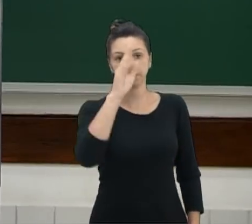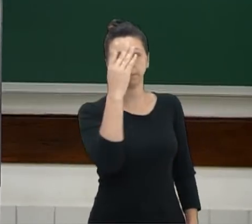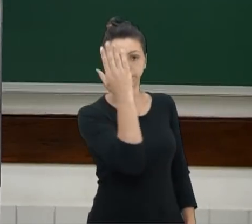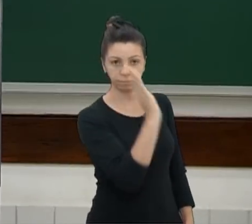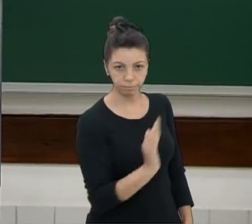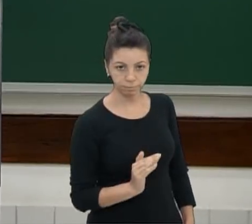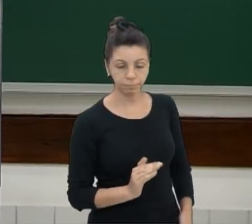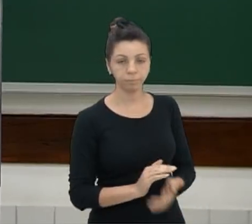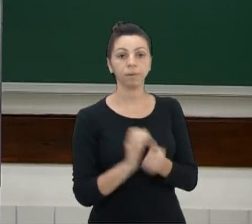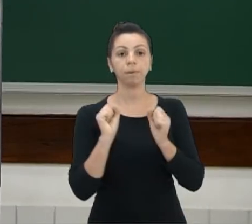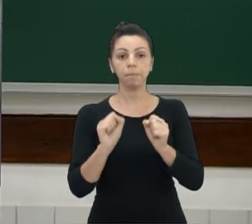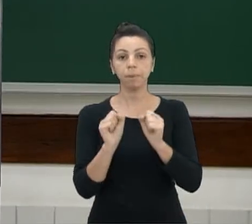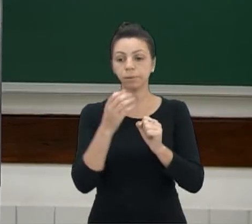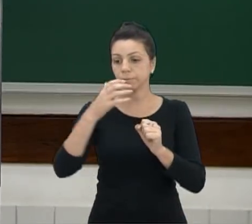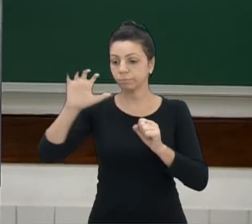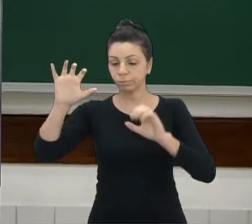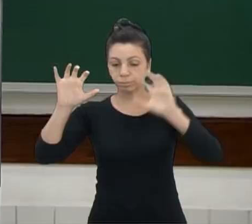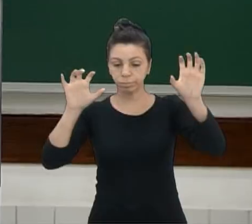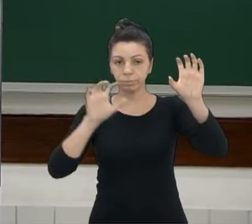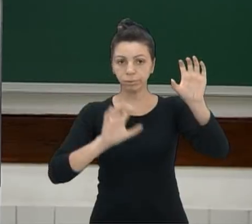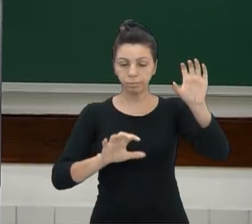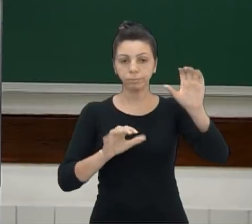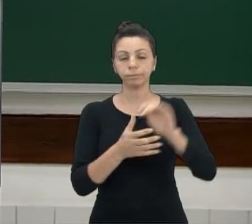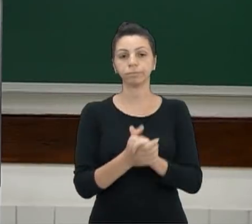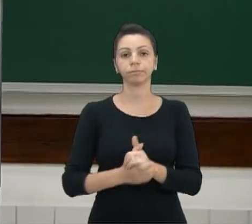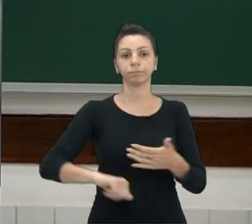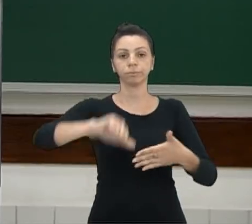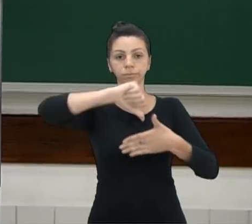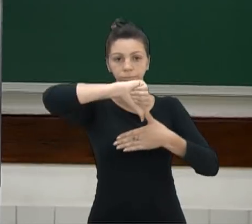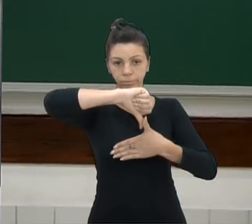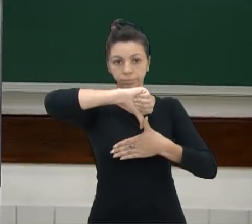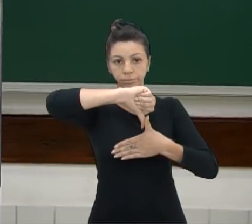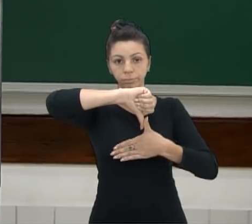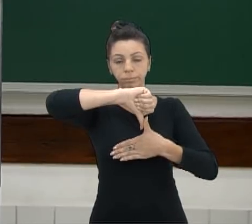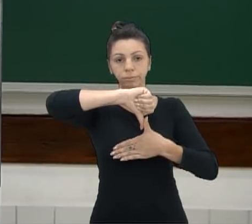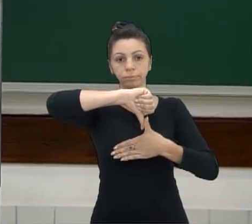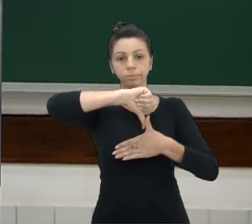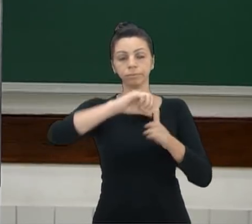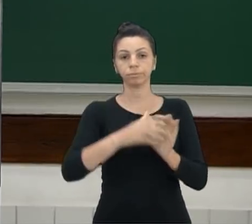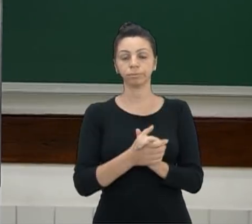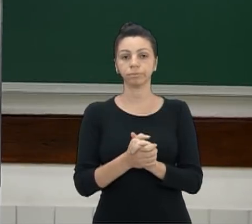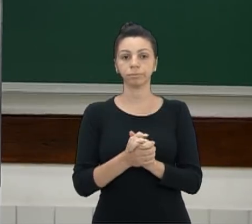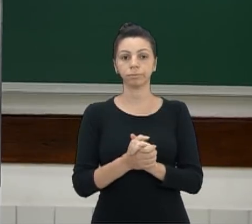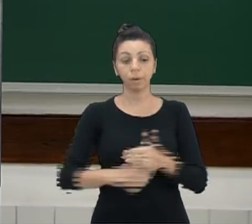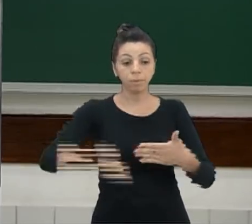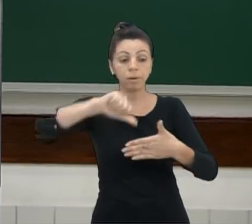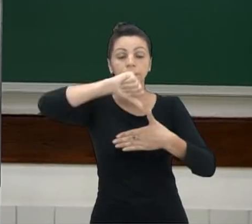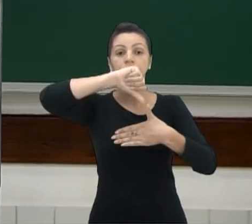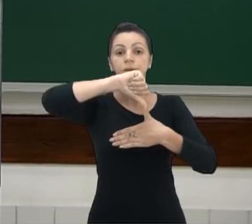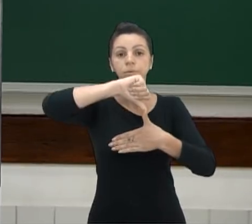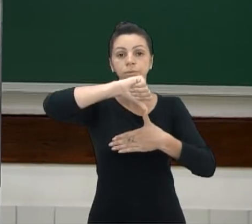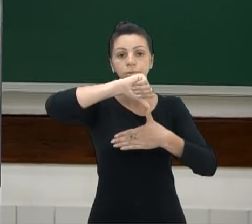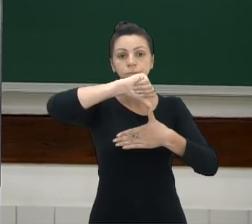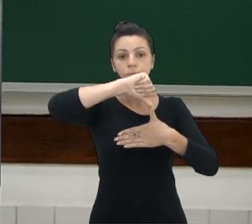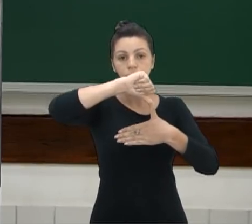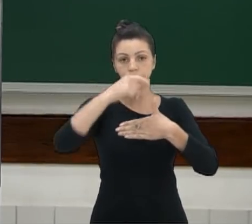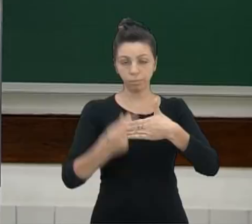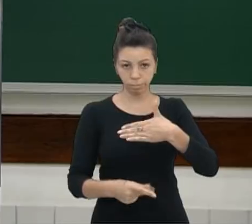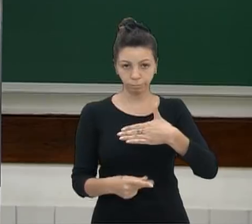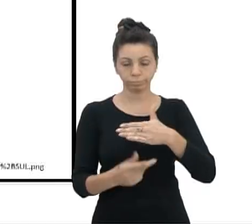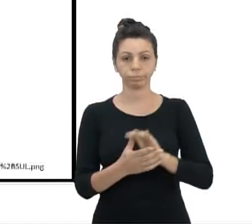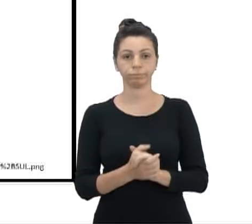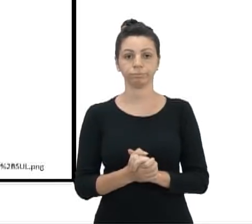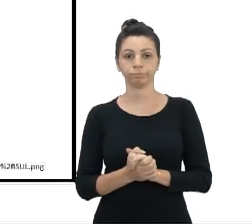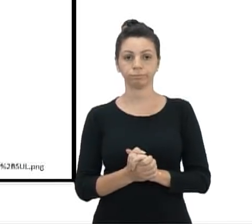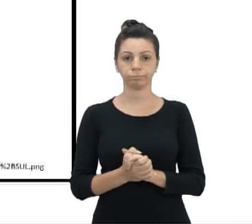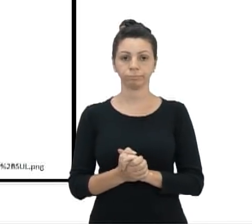qual nós podemos dividir o continente sul-americano. Aliás, a porção sul do continente americano. E